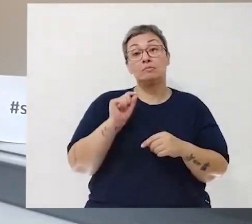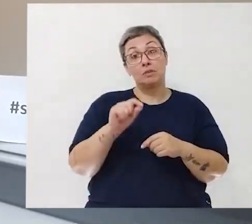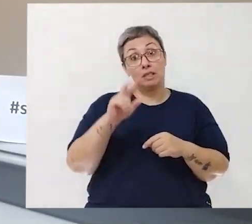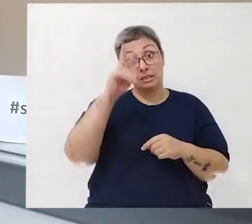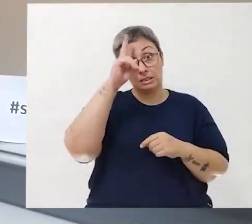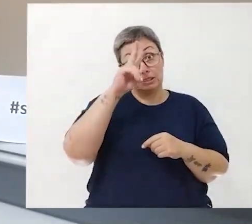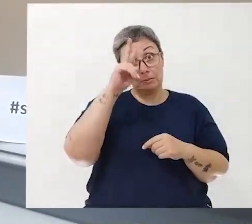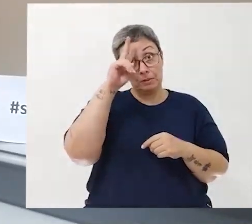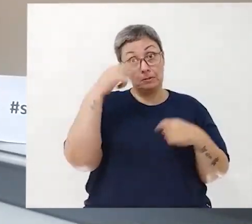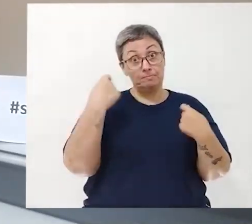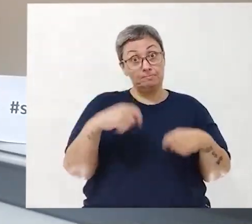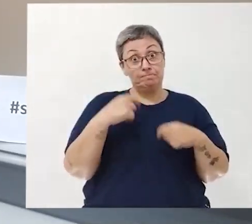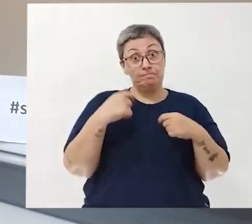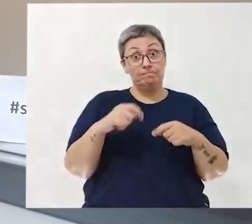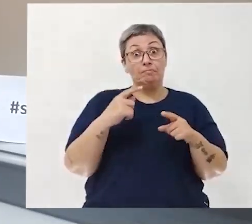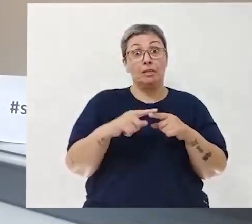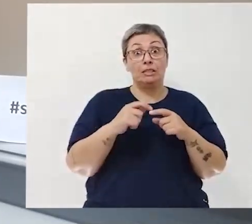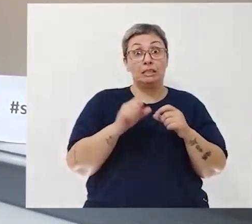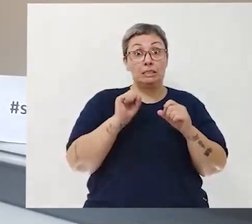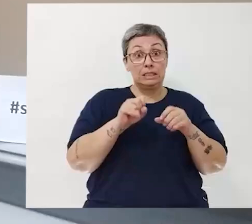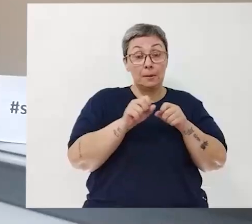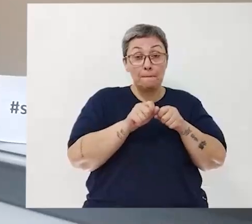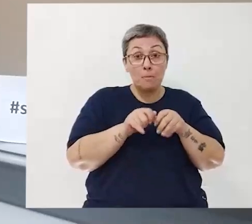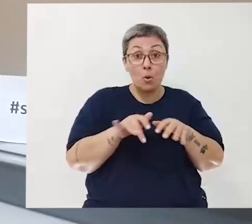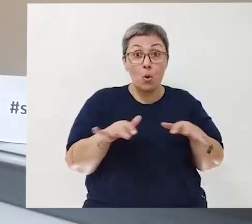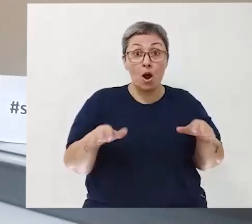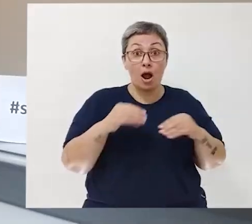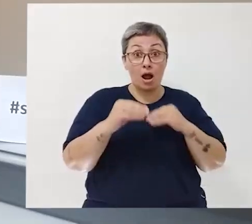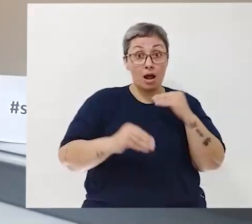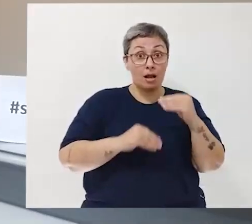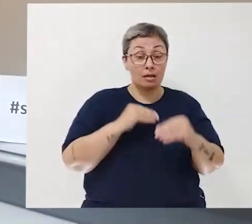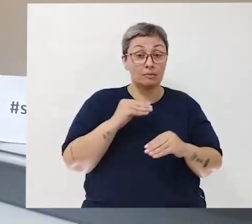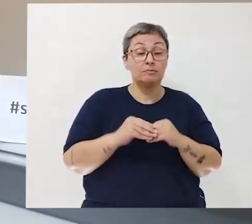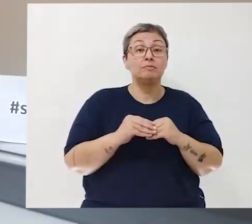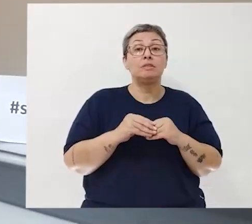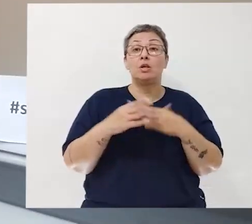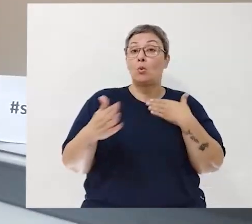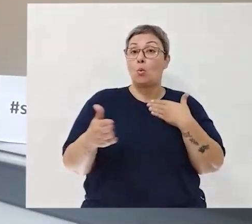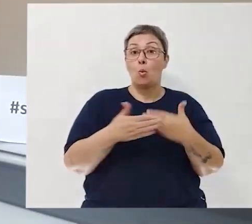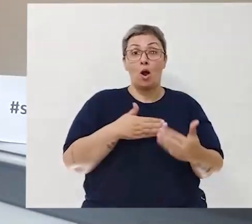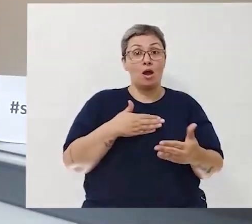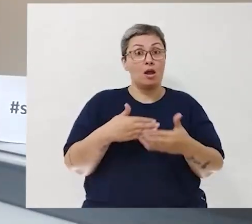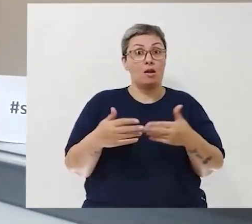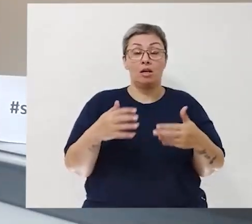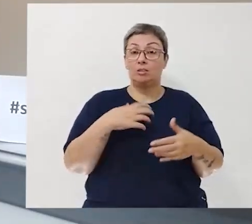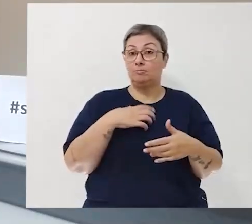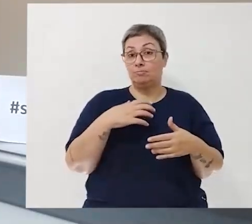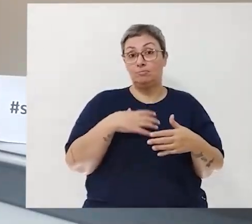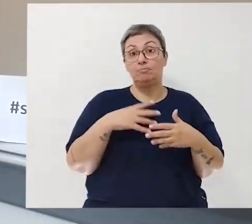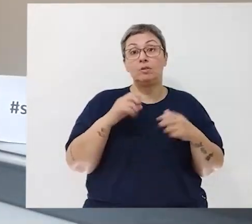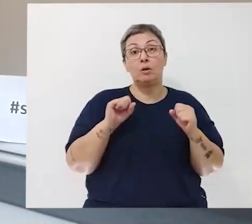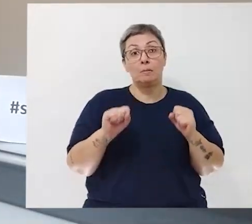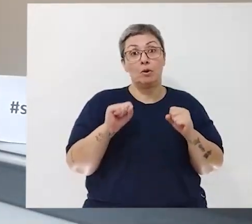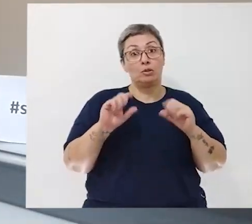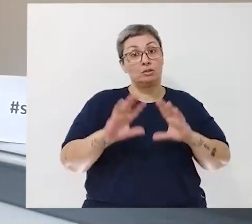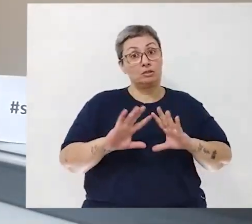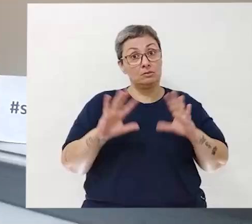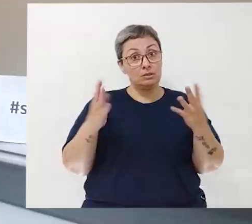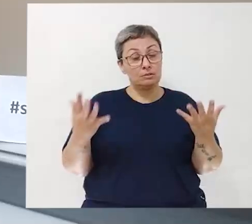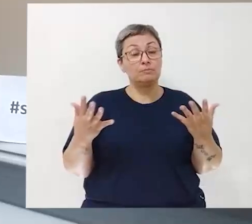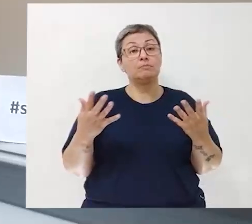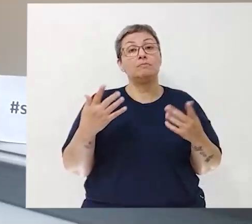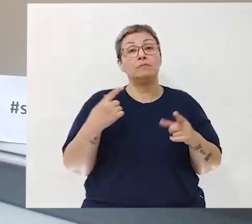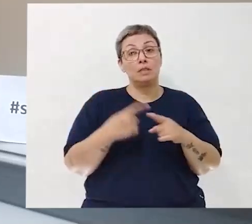cabe lembrar que no vazamento de radiação, de qualquer maneira que isso possa